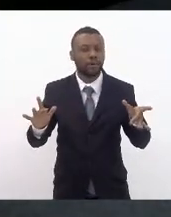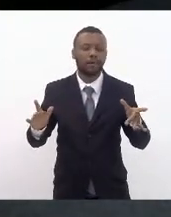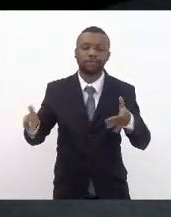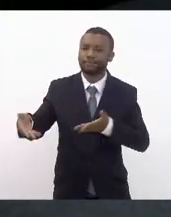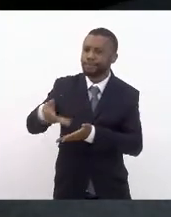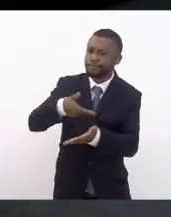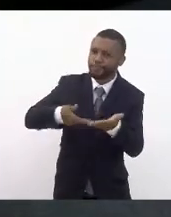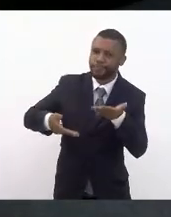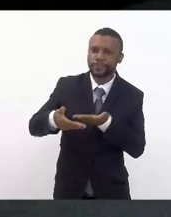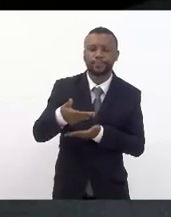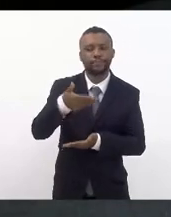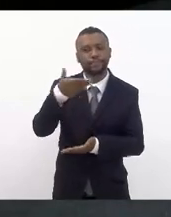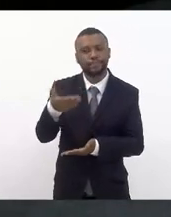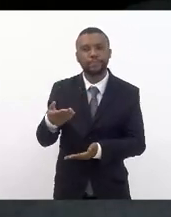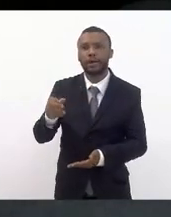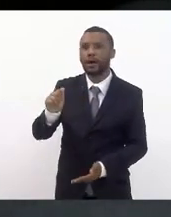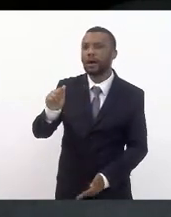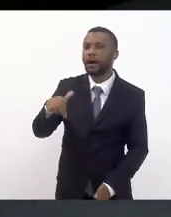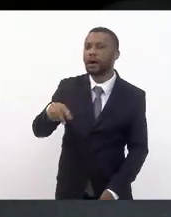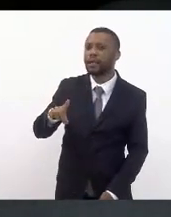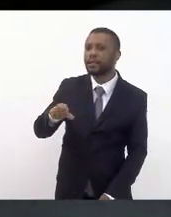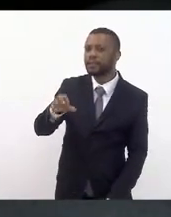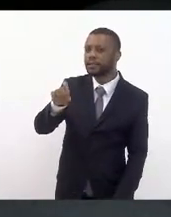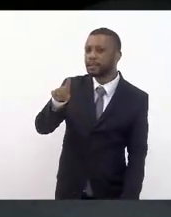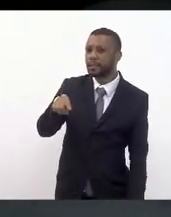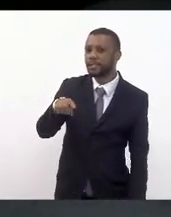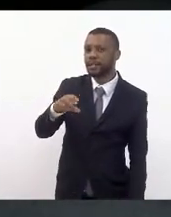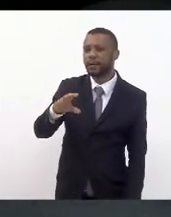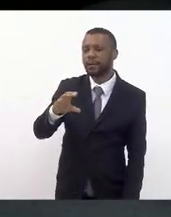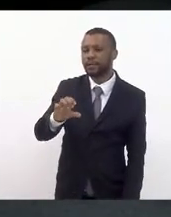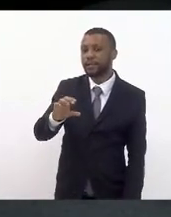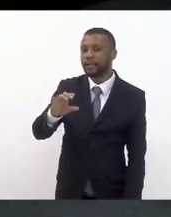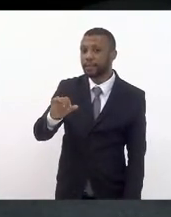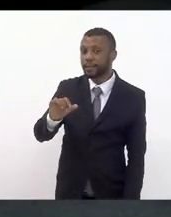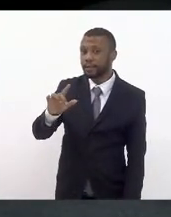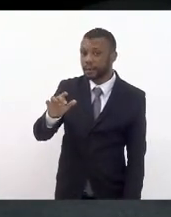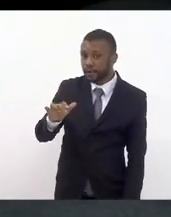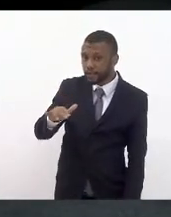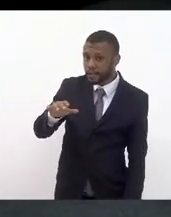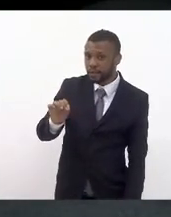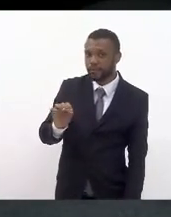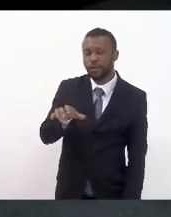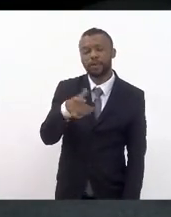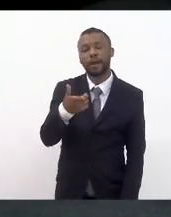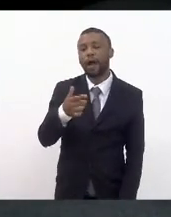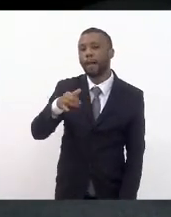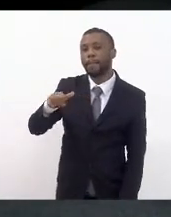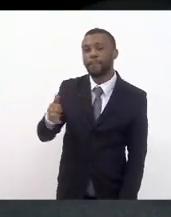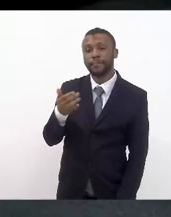André Siciliano. Eu venho fazer um encaminhamento da votação. Eu tinha